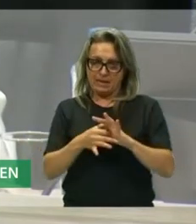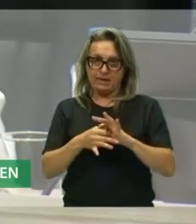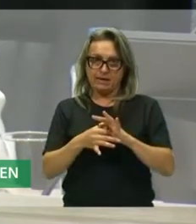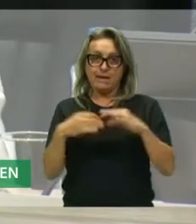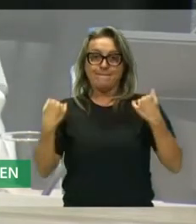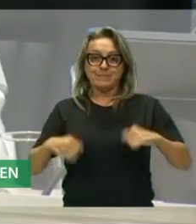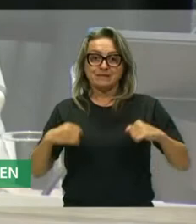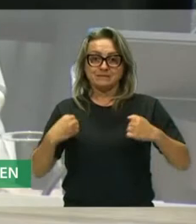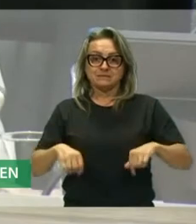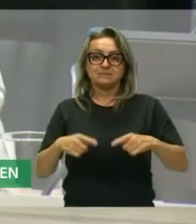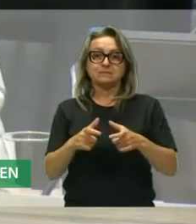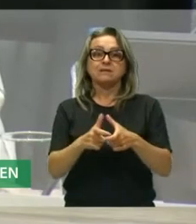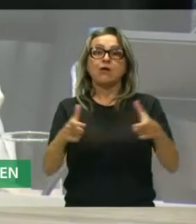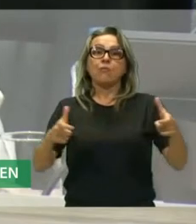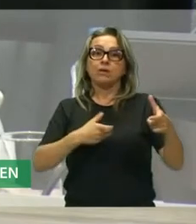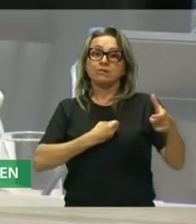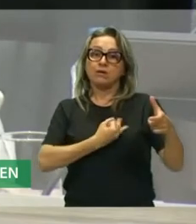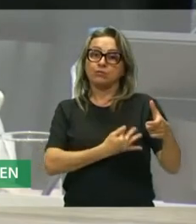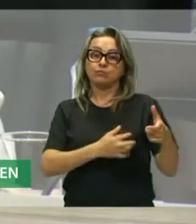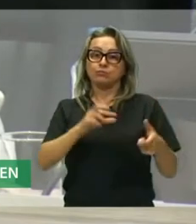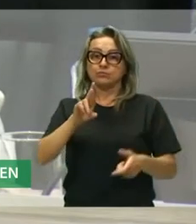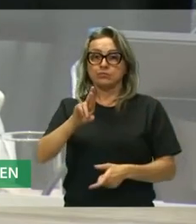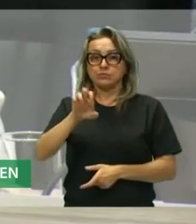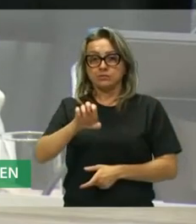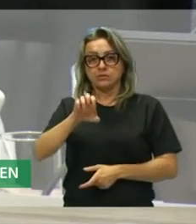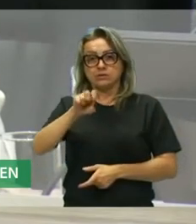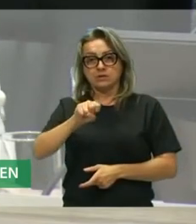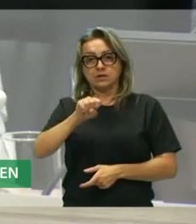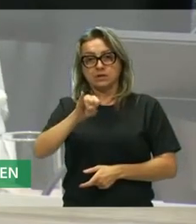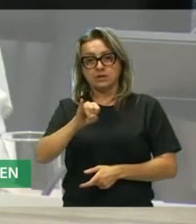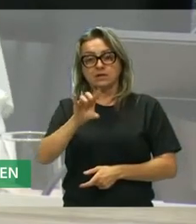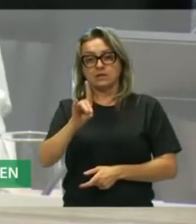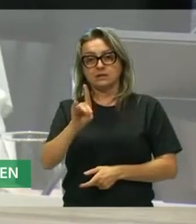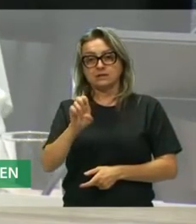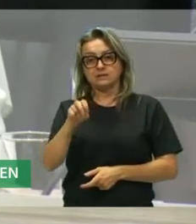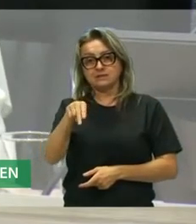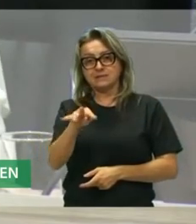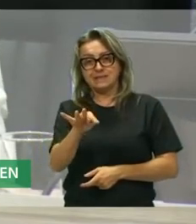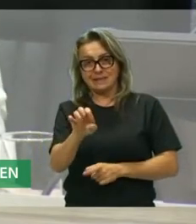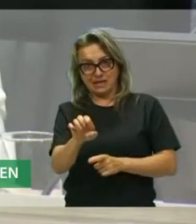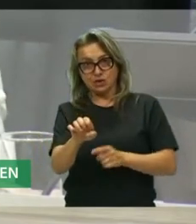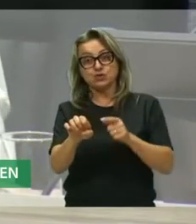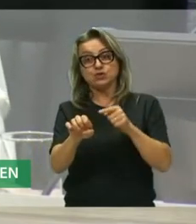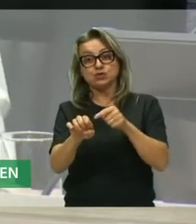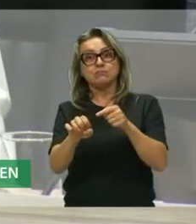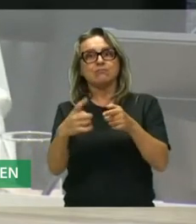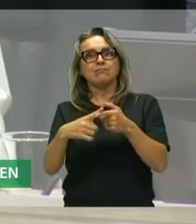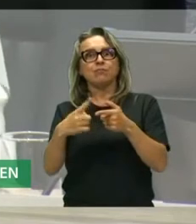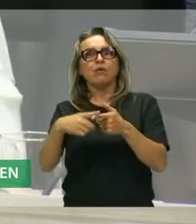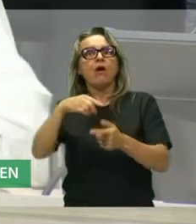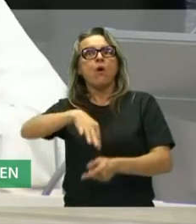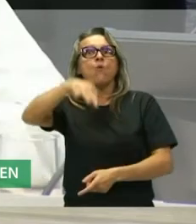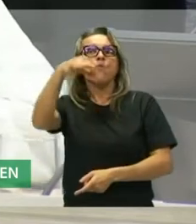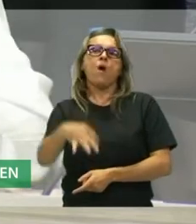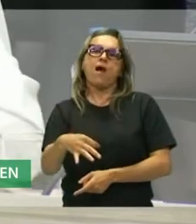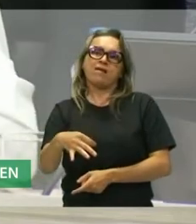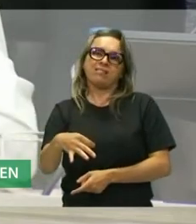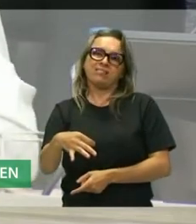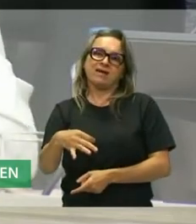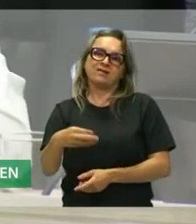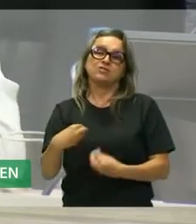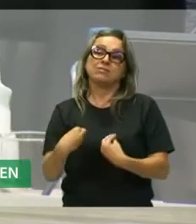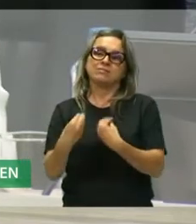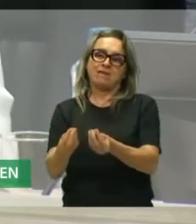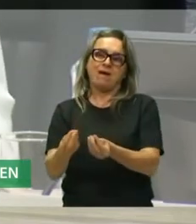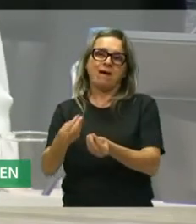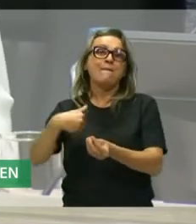o número de residente. O residente, ele qualifica muito o serviço, porque, além da presença dele,